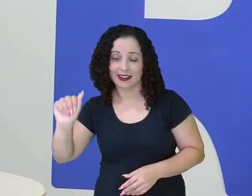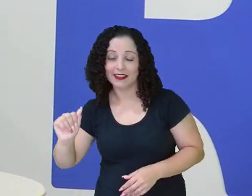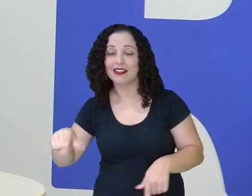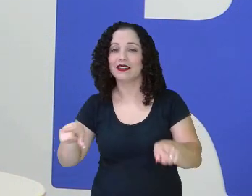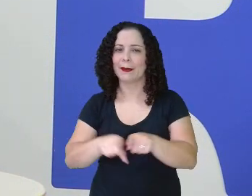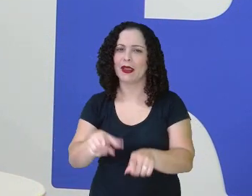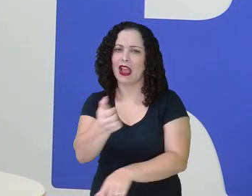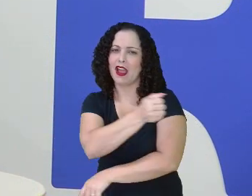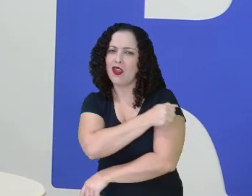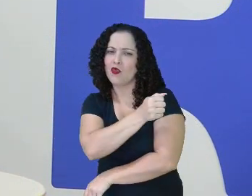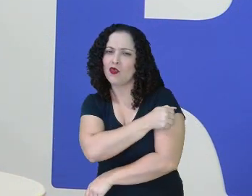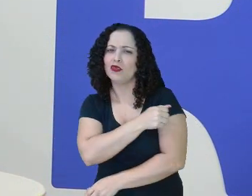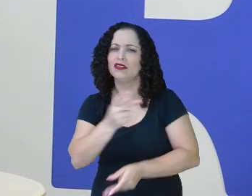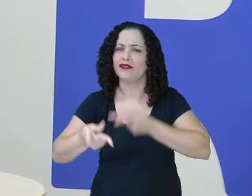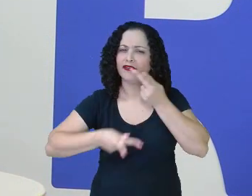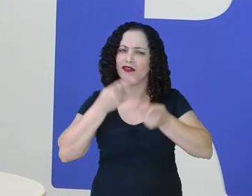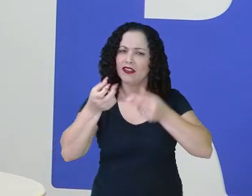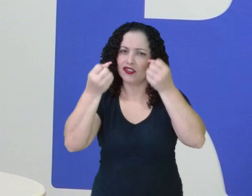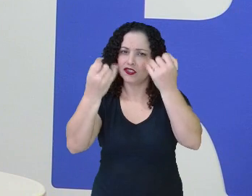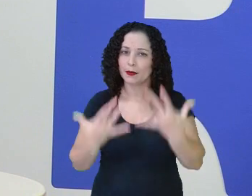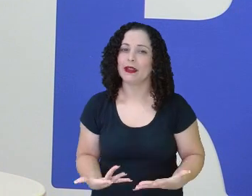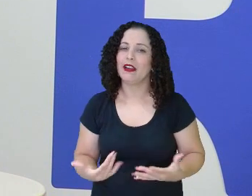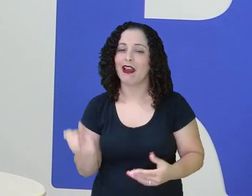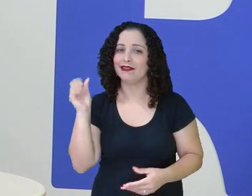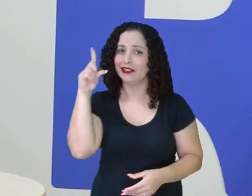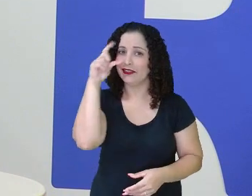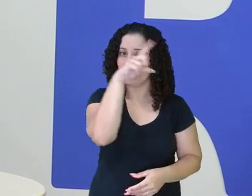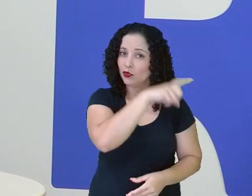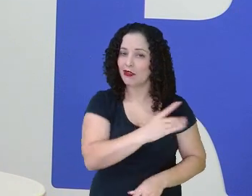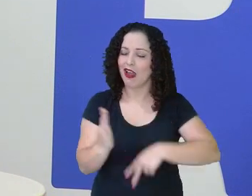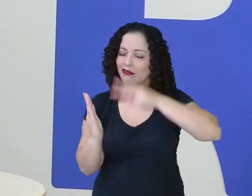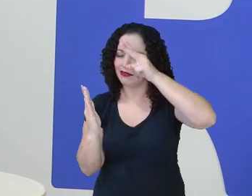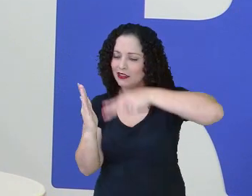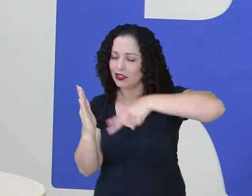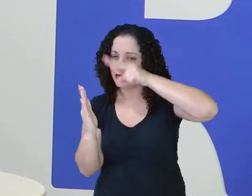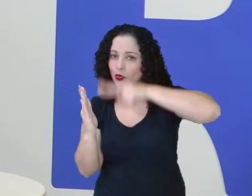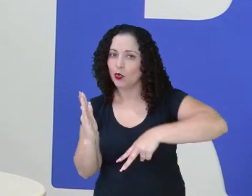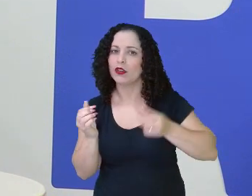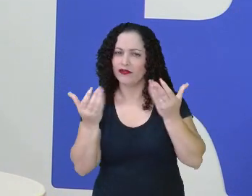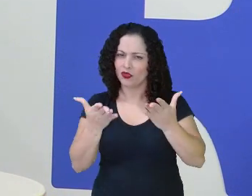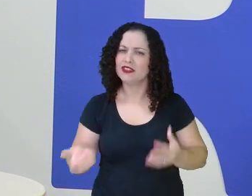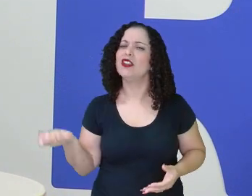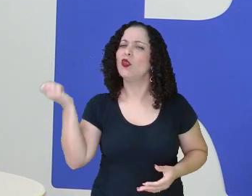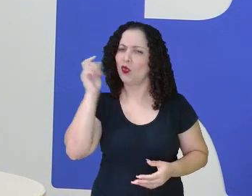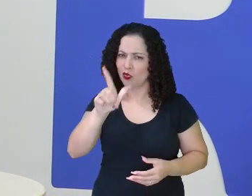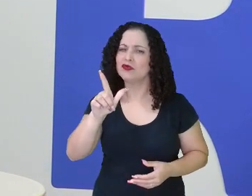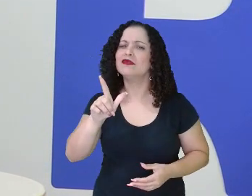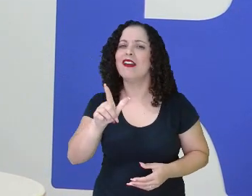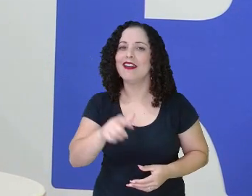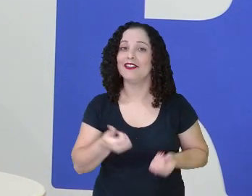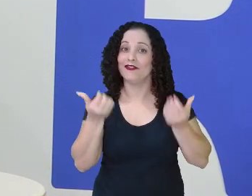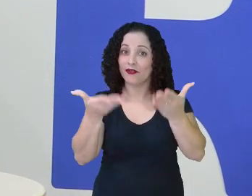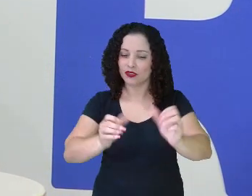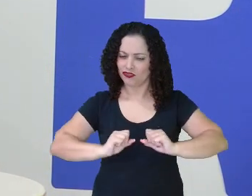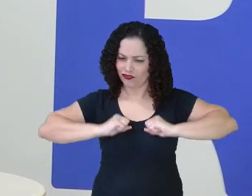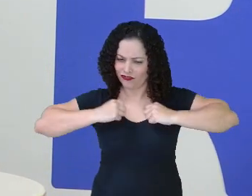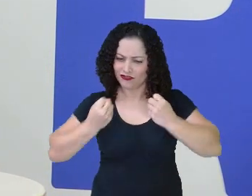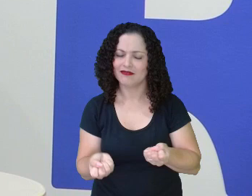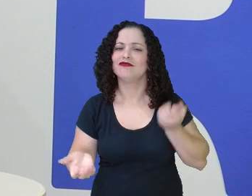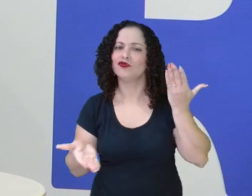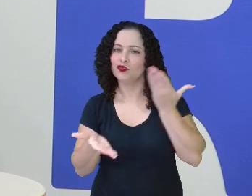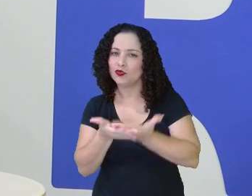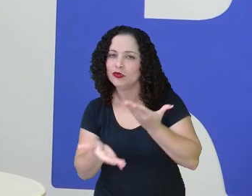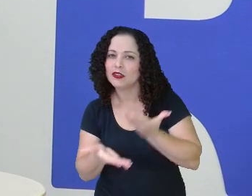aqui no chat um problema, uma dificuldade que ela tem em leitura ainda. Mas você consegue, querida, não se preocupe não. Você já está fazendo a sua parte, você está